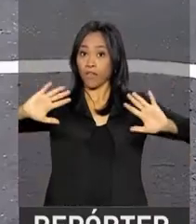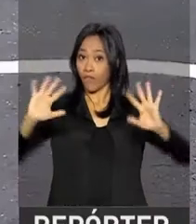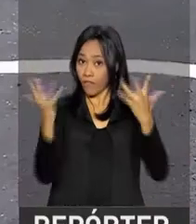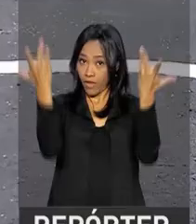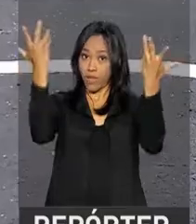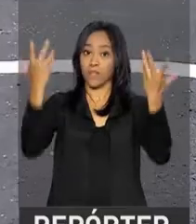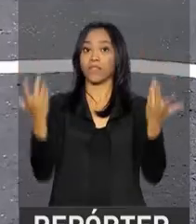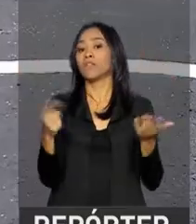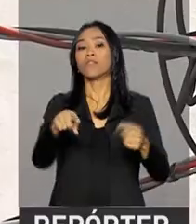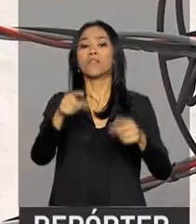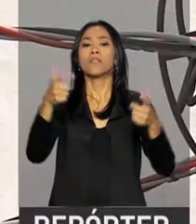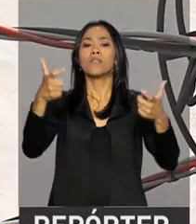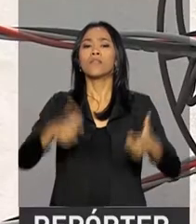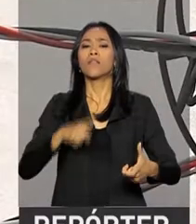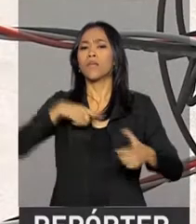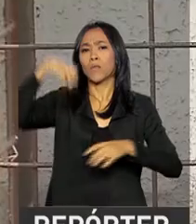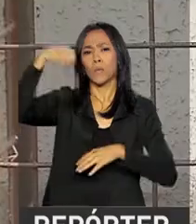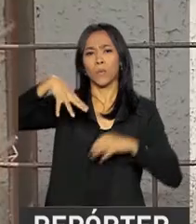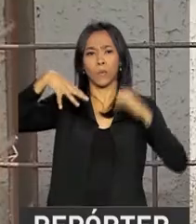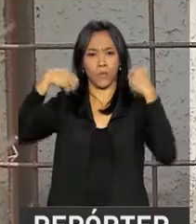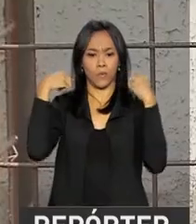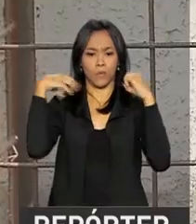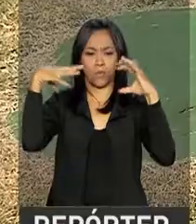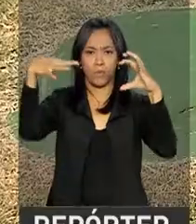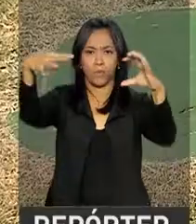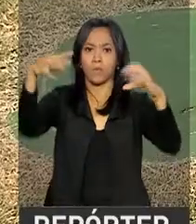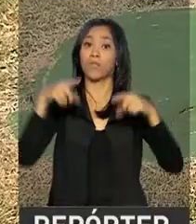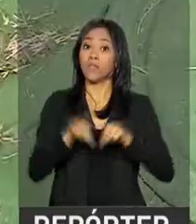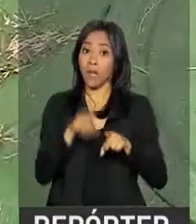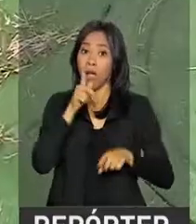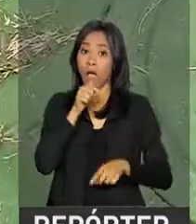pavimentação, drenagem, iluminação e rede